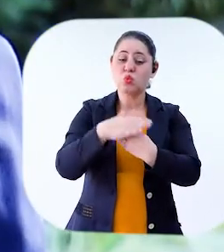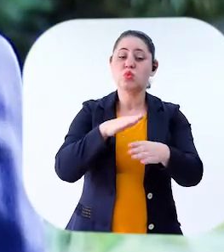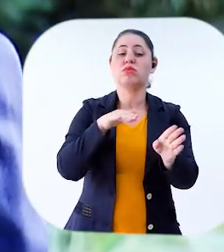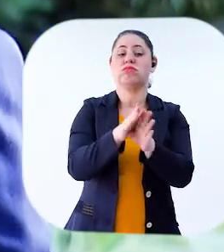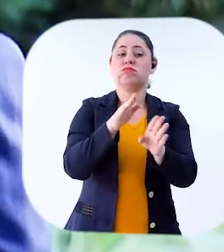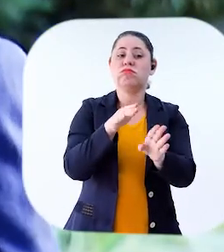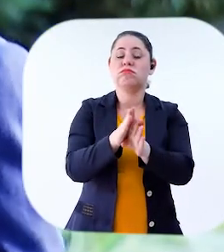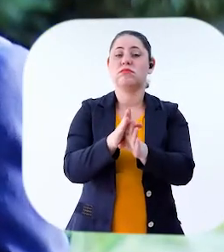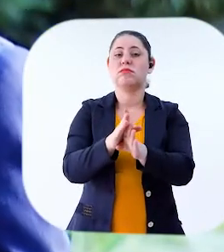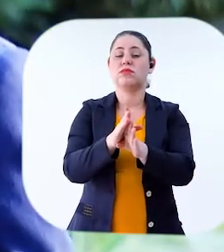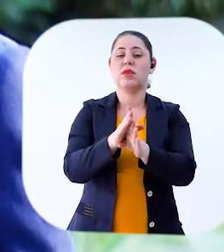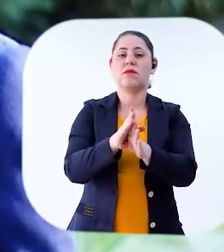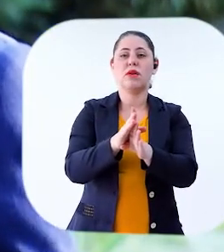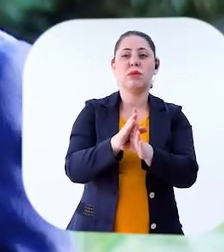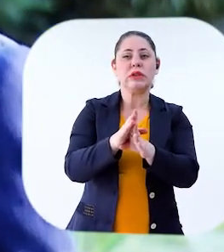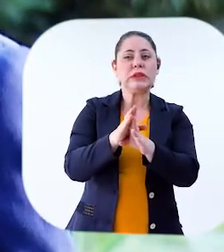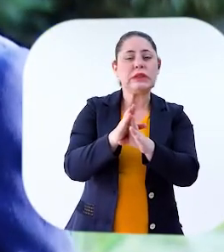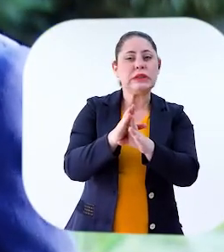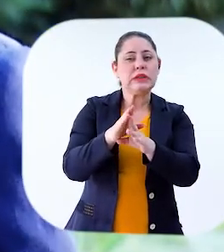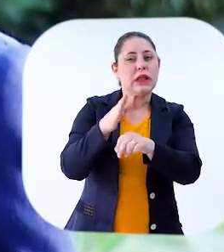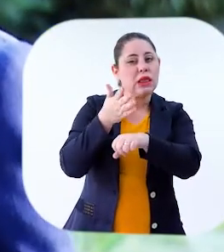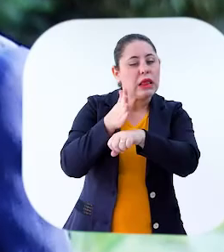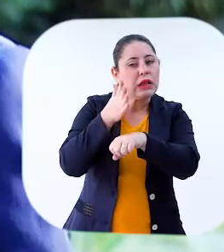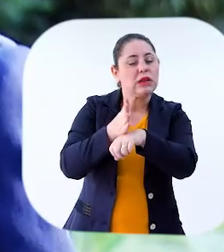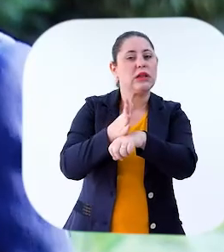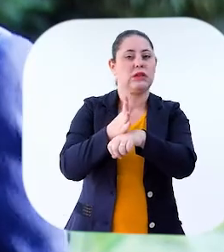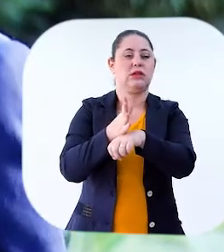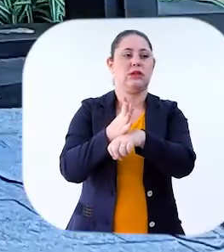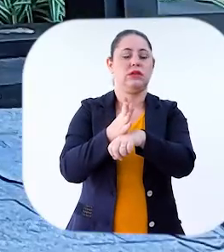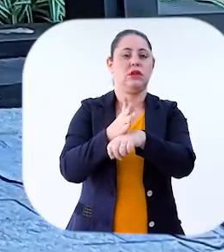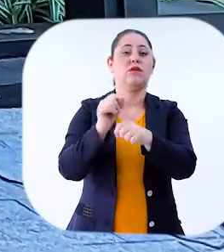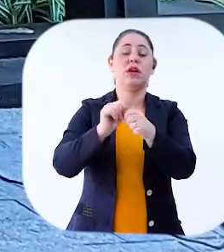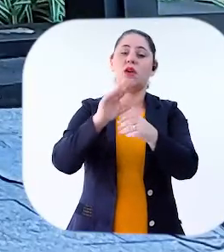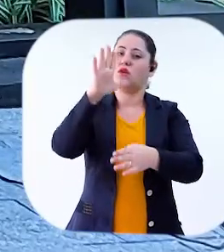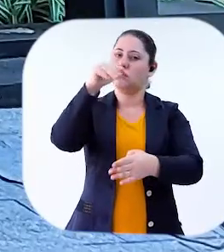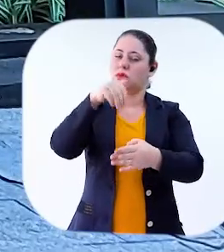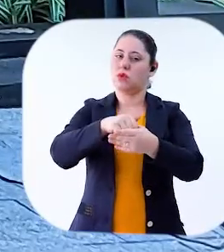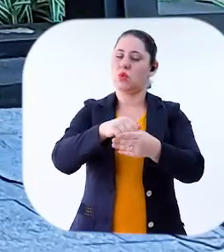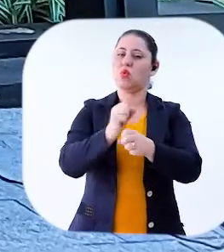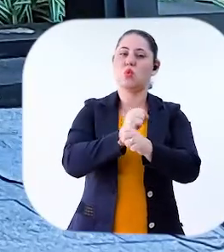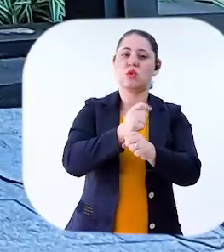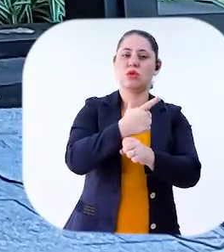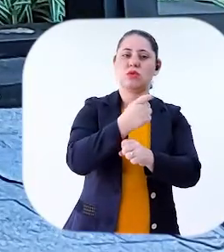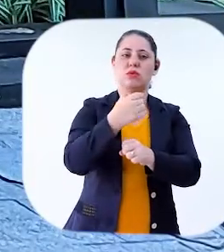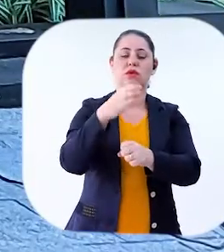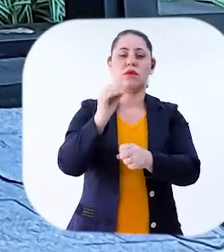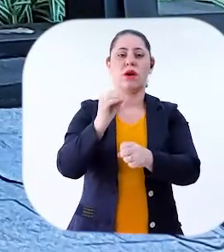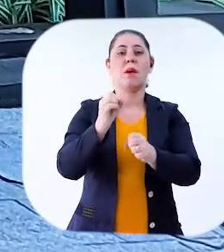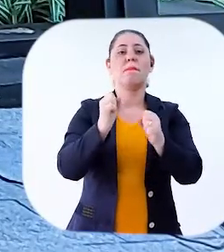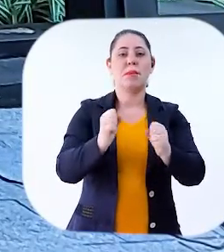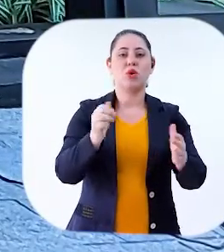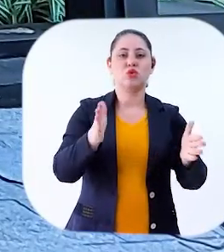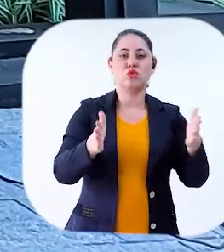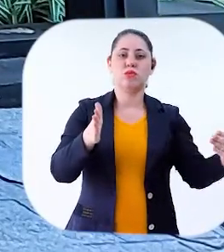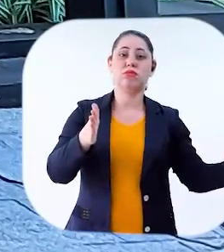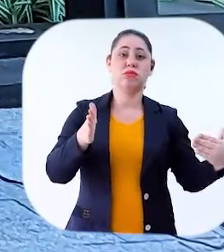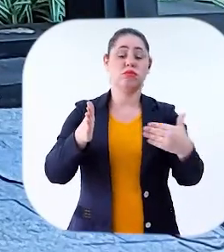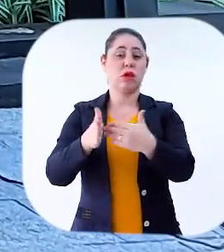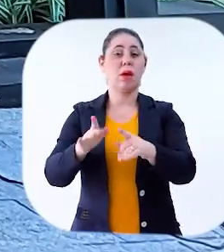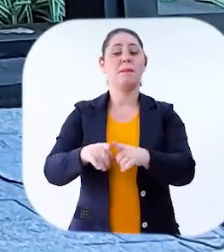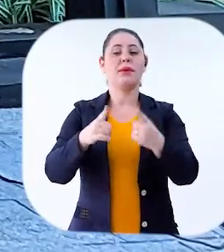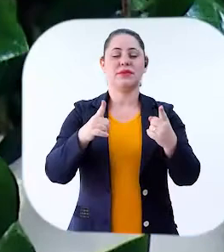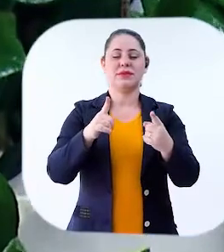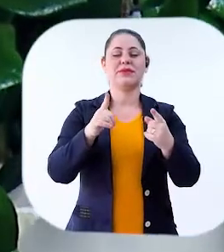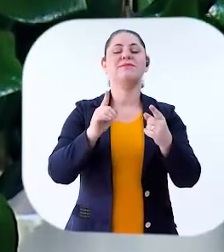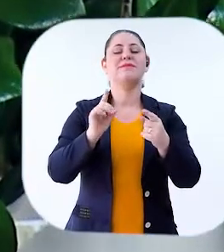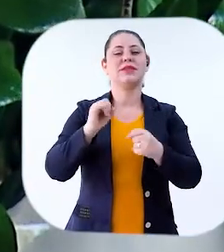seguinte sentido: vamos tentar realizar as eleições ainda no ano de 2020, mesmo havendo o adiamento dessas